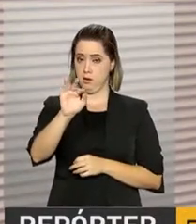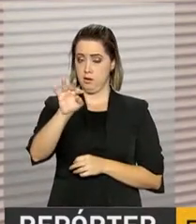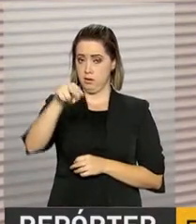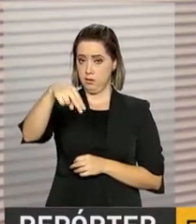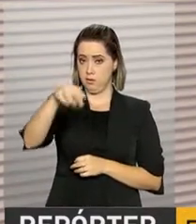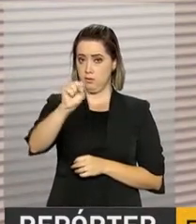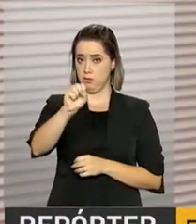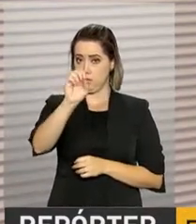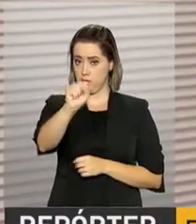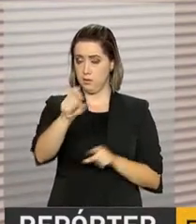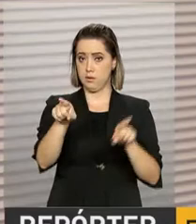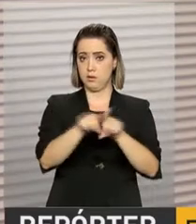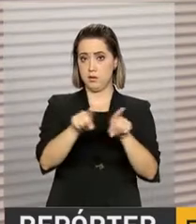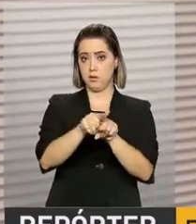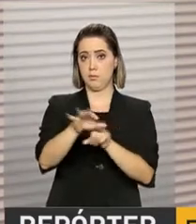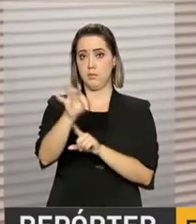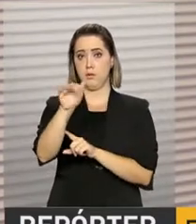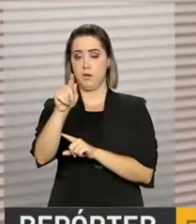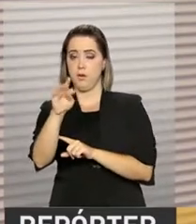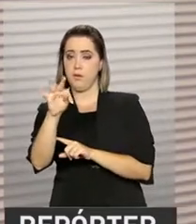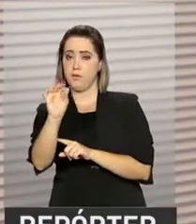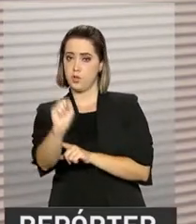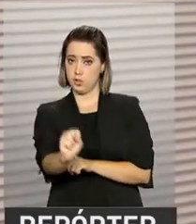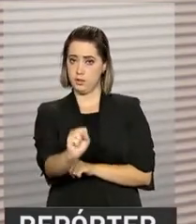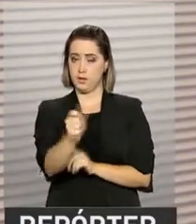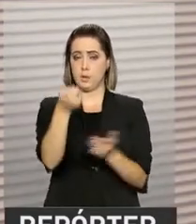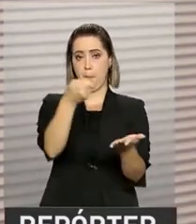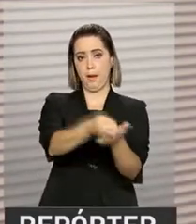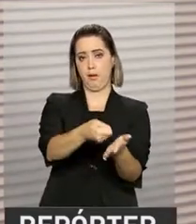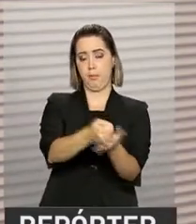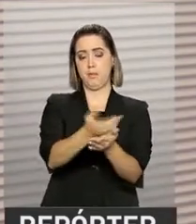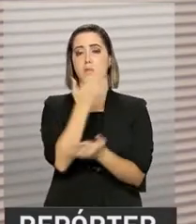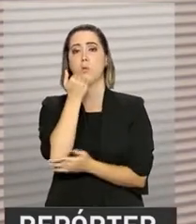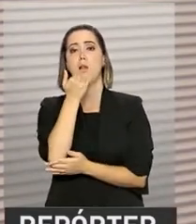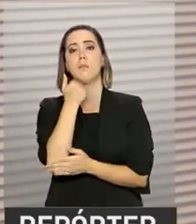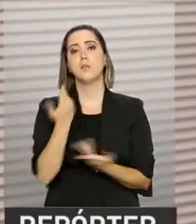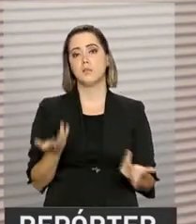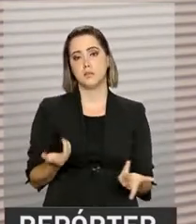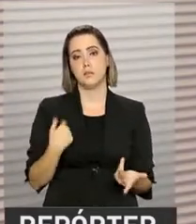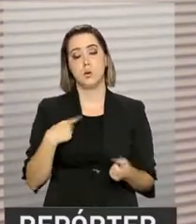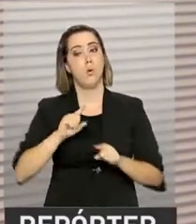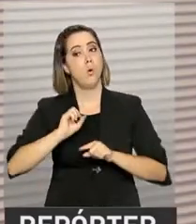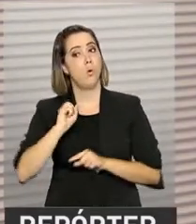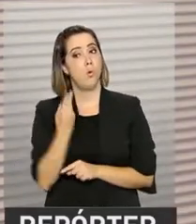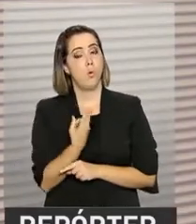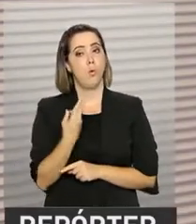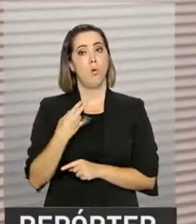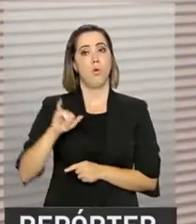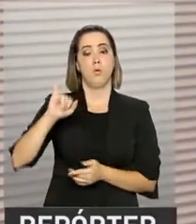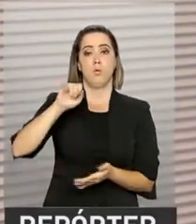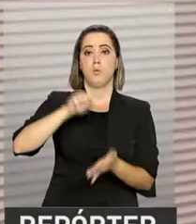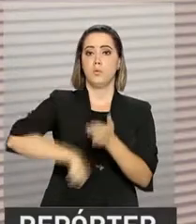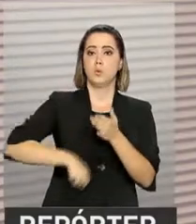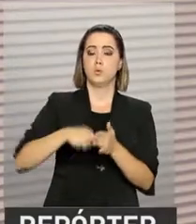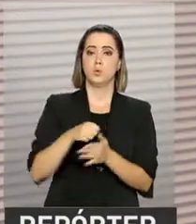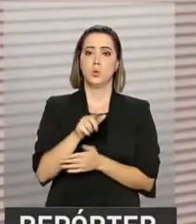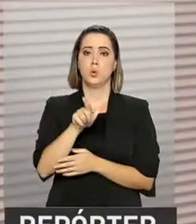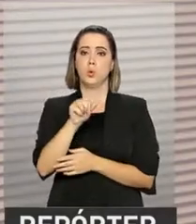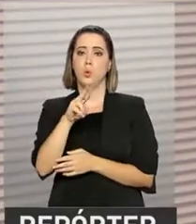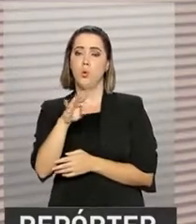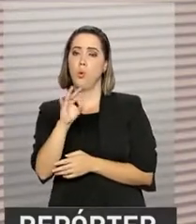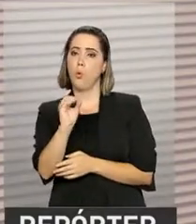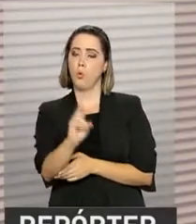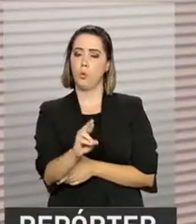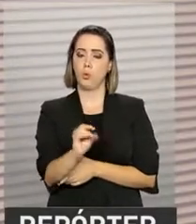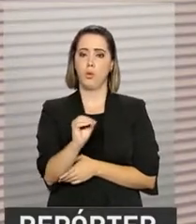em relação aos custos com alimentação. Além disso, as empresas que optam pela tributação do lucro real, elas também têm um